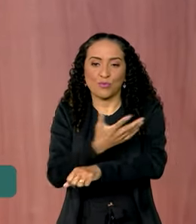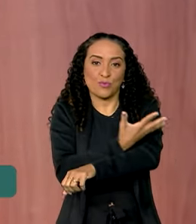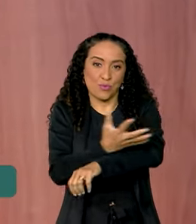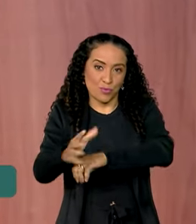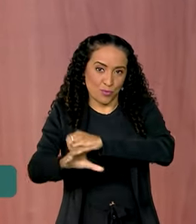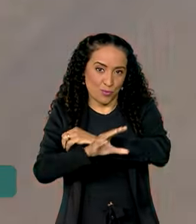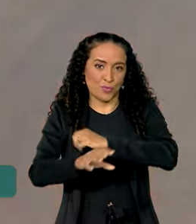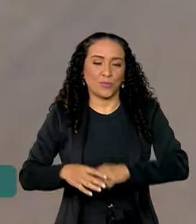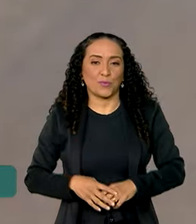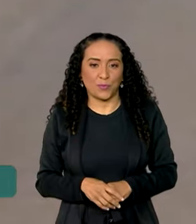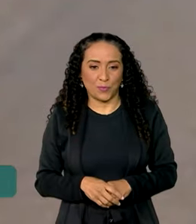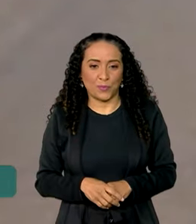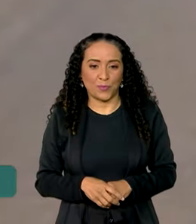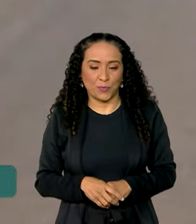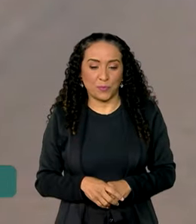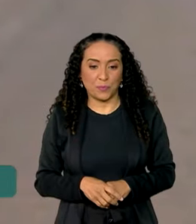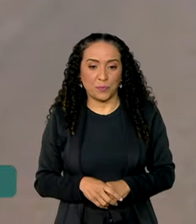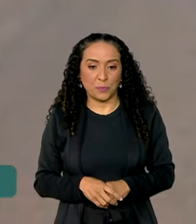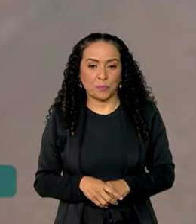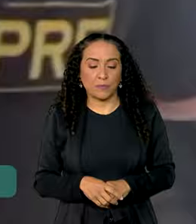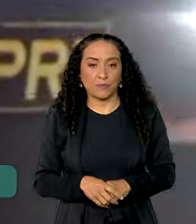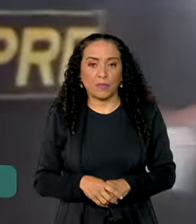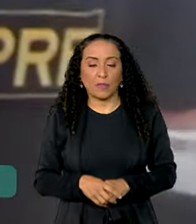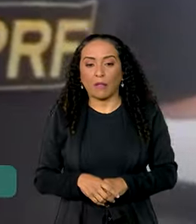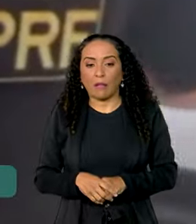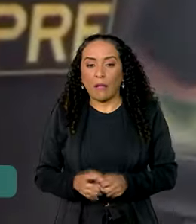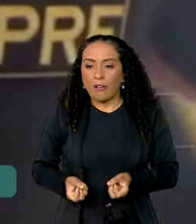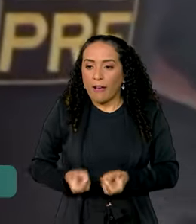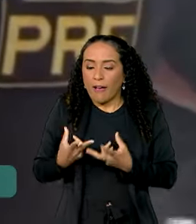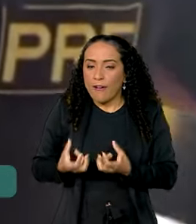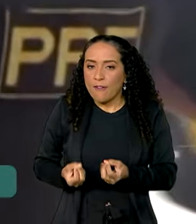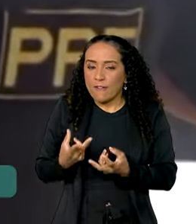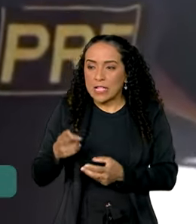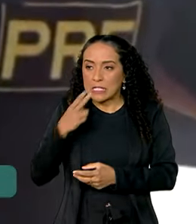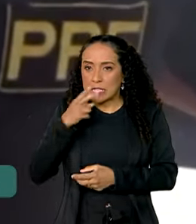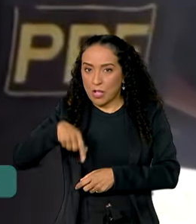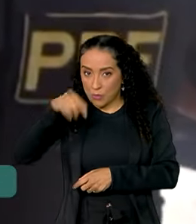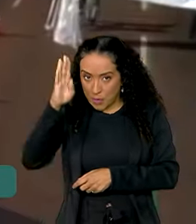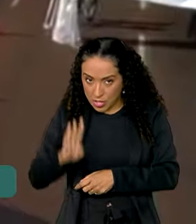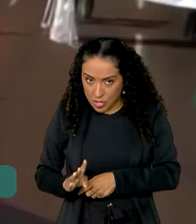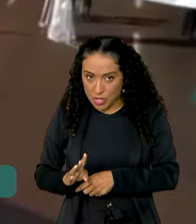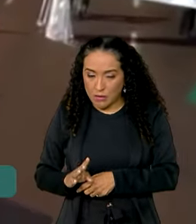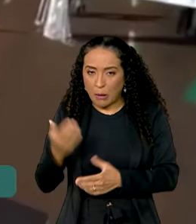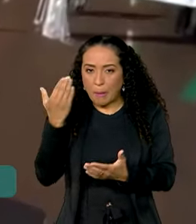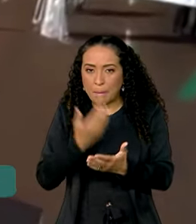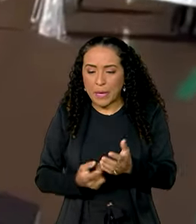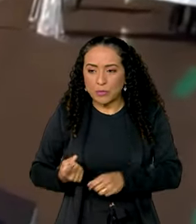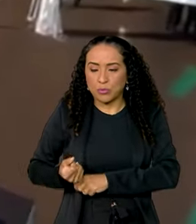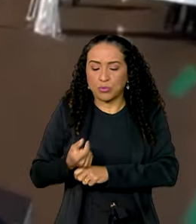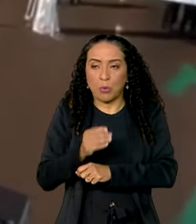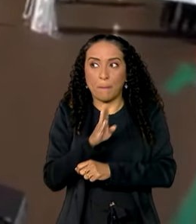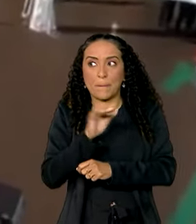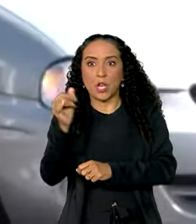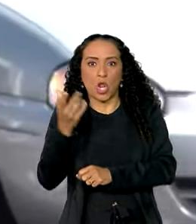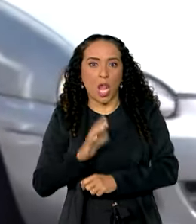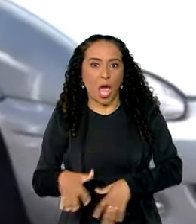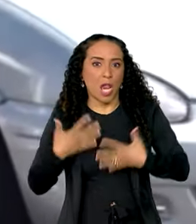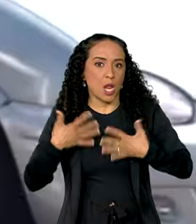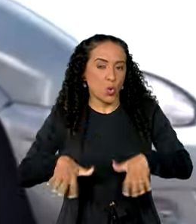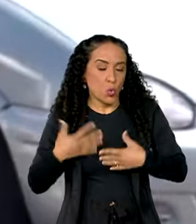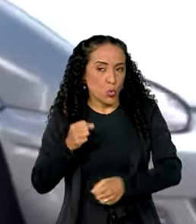meio ambiente o contrabando de cigarros no Brasil gera perdas fiscais bilionárias por